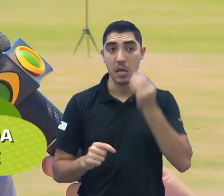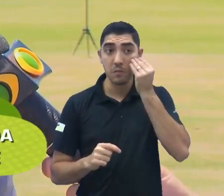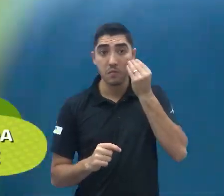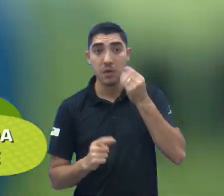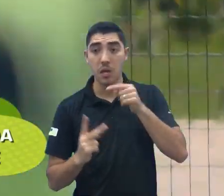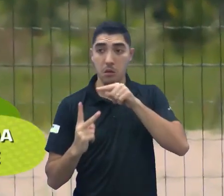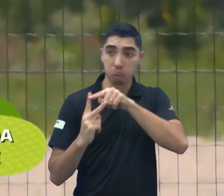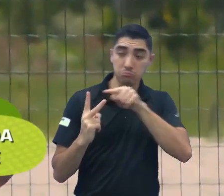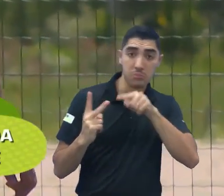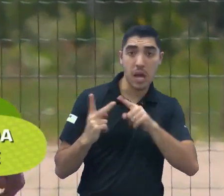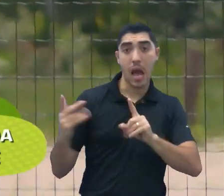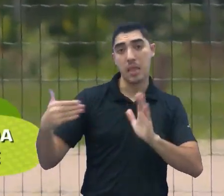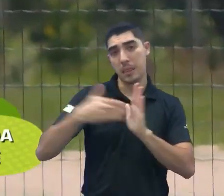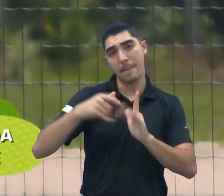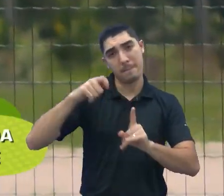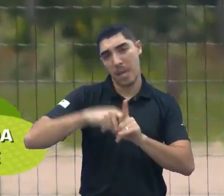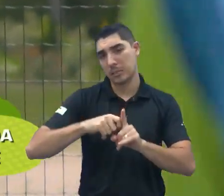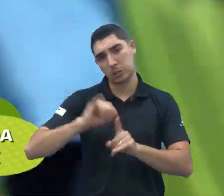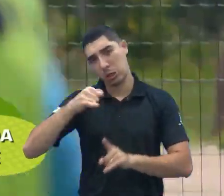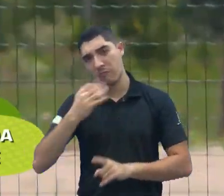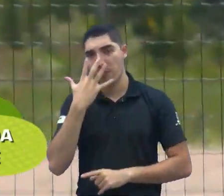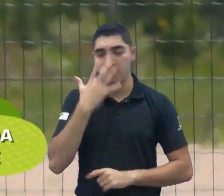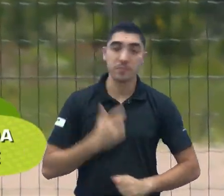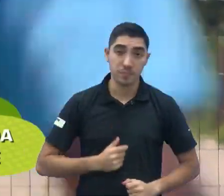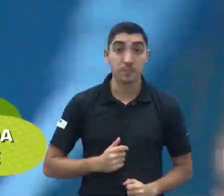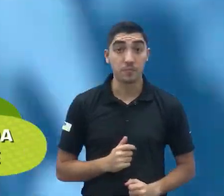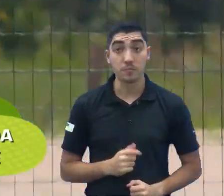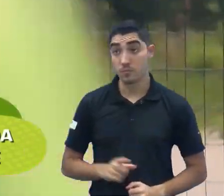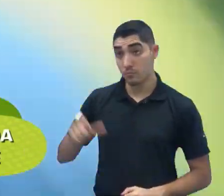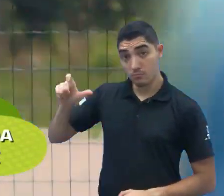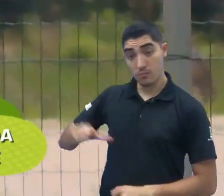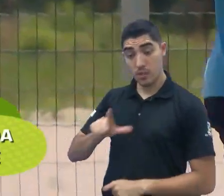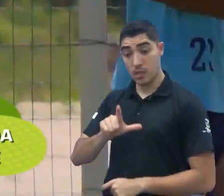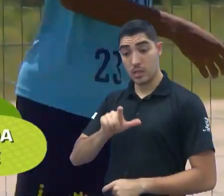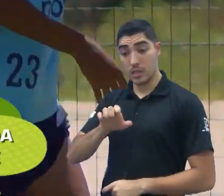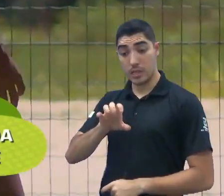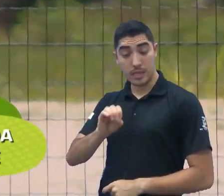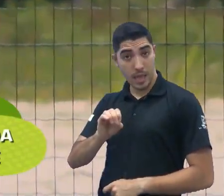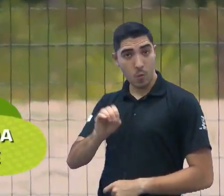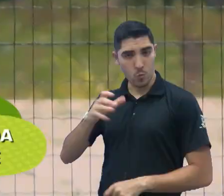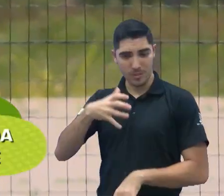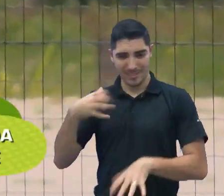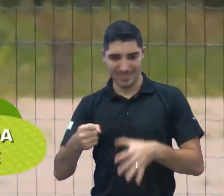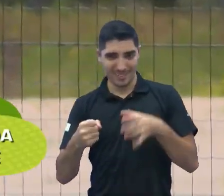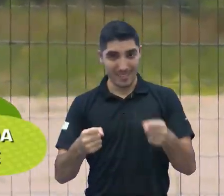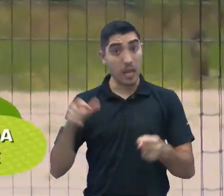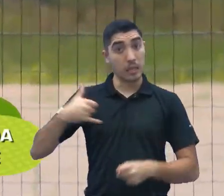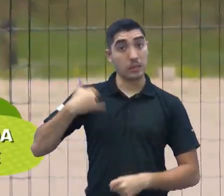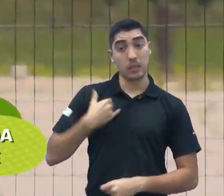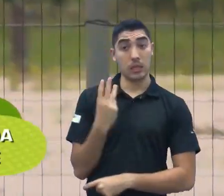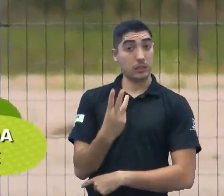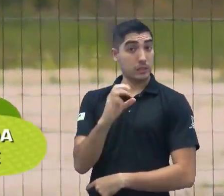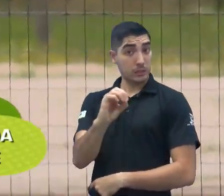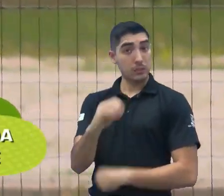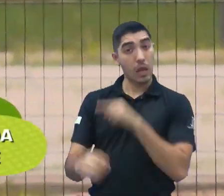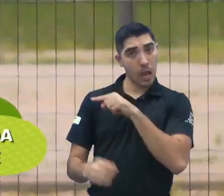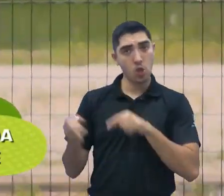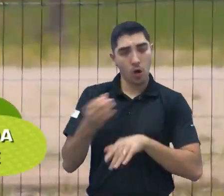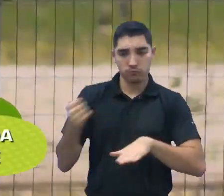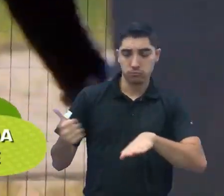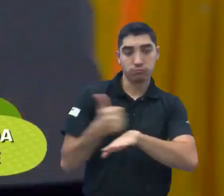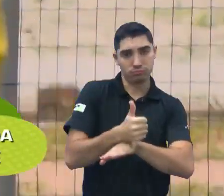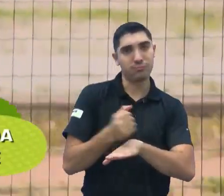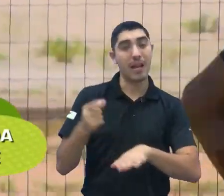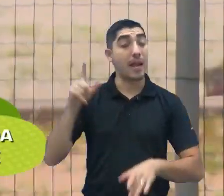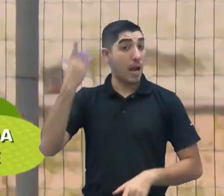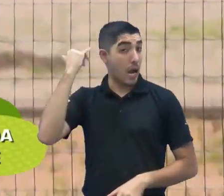algum atleta. O zagueiro Léo Rigo foi um dos contratados. Ele tem 30 anos e estava no Joinville.